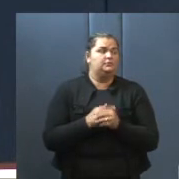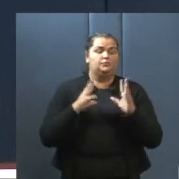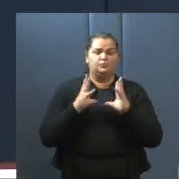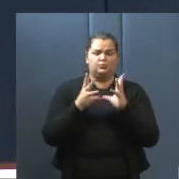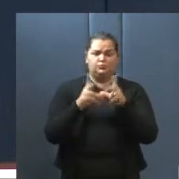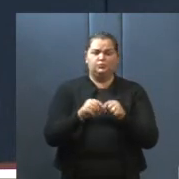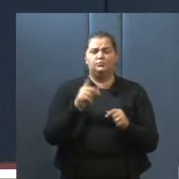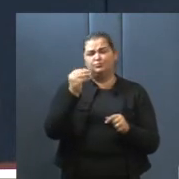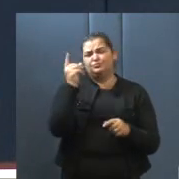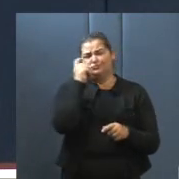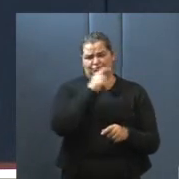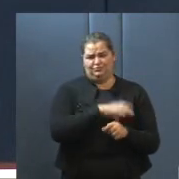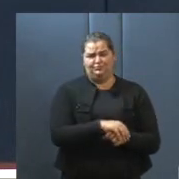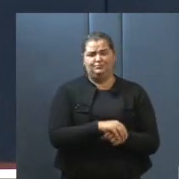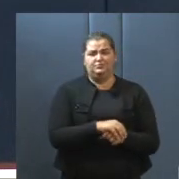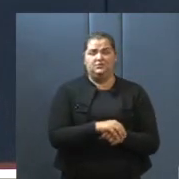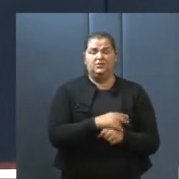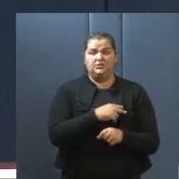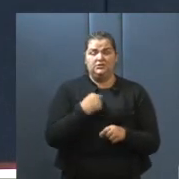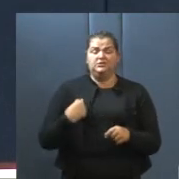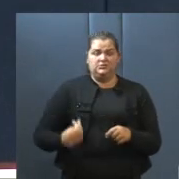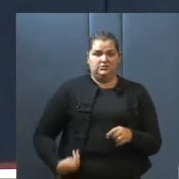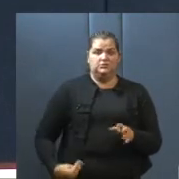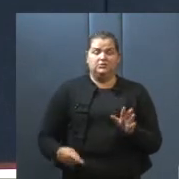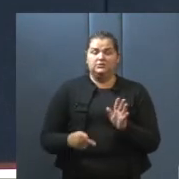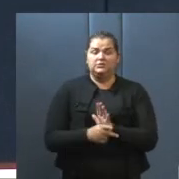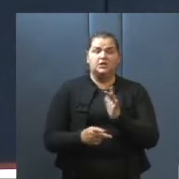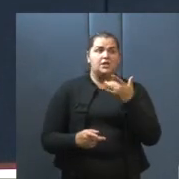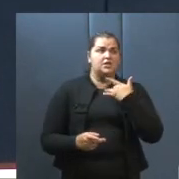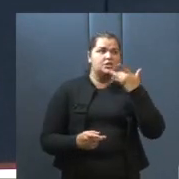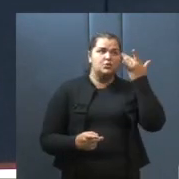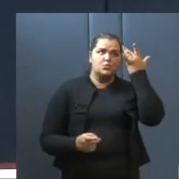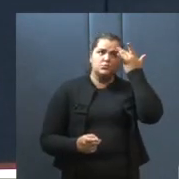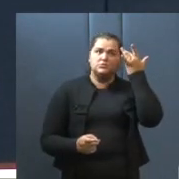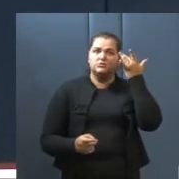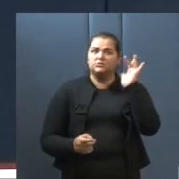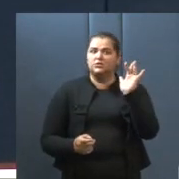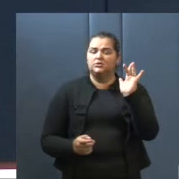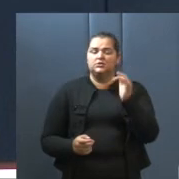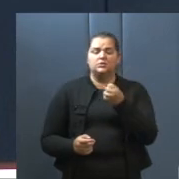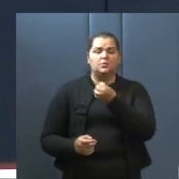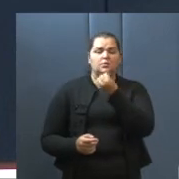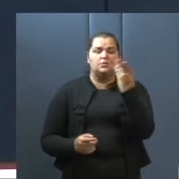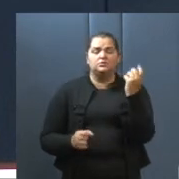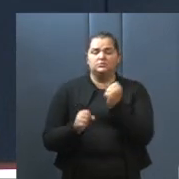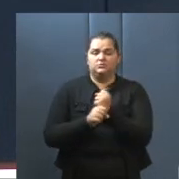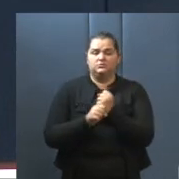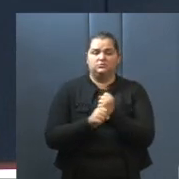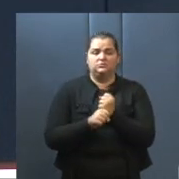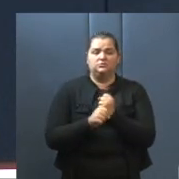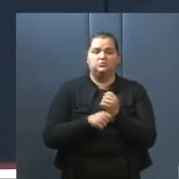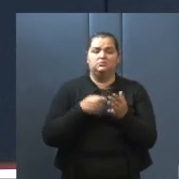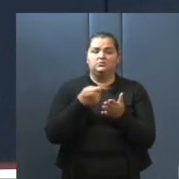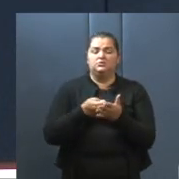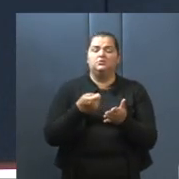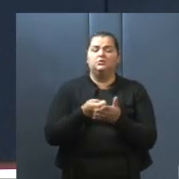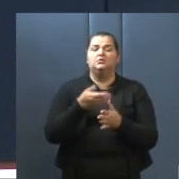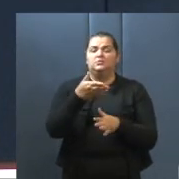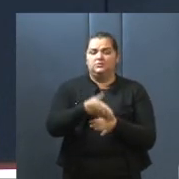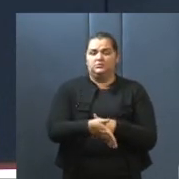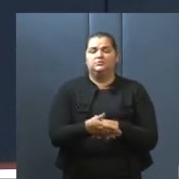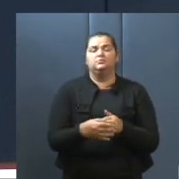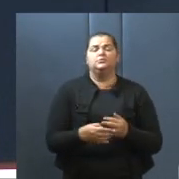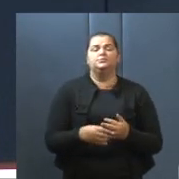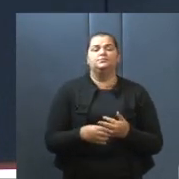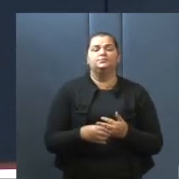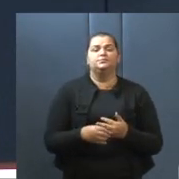sido muito difícil. A China, eu não sei há quantos anos ela já participa como membro ad hoc do Clube de